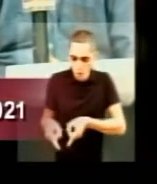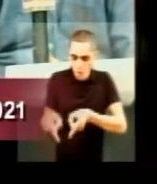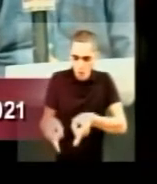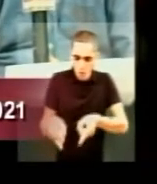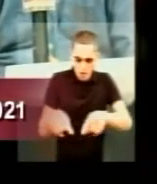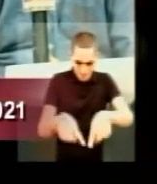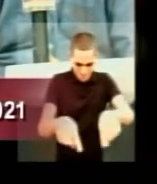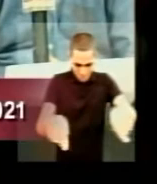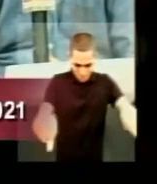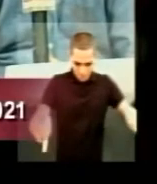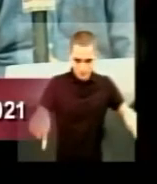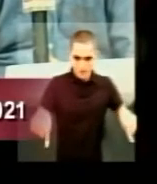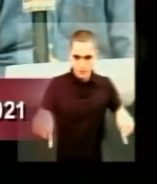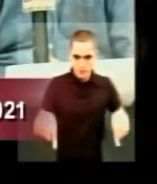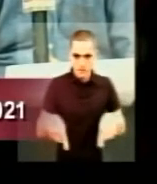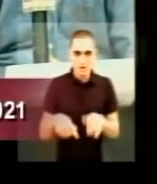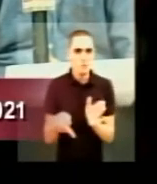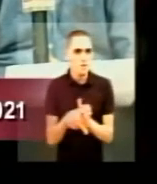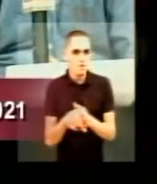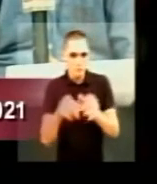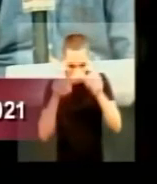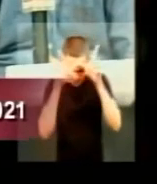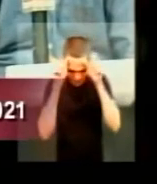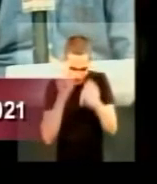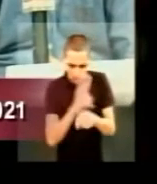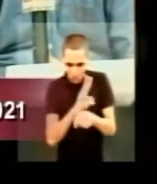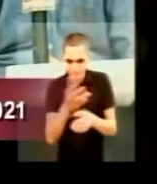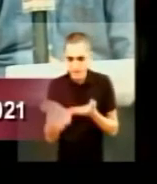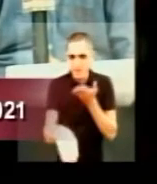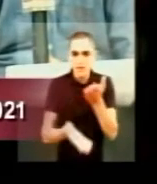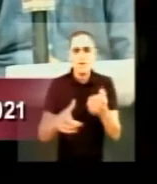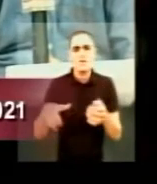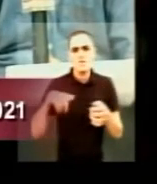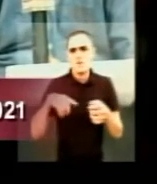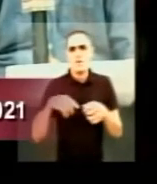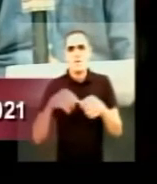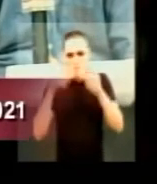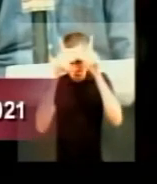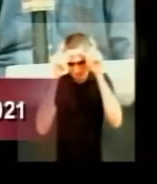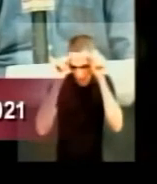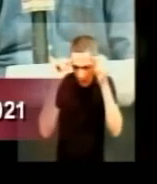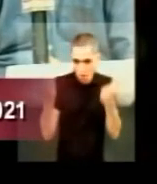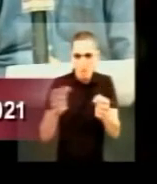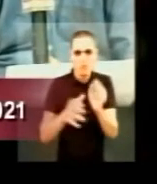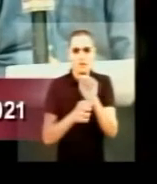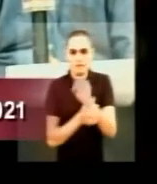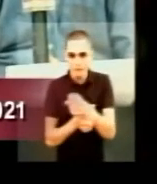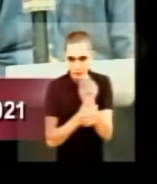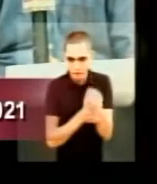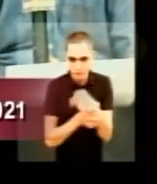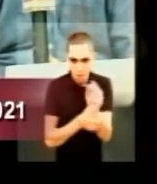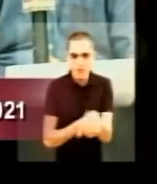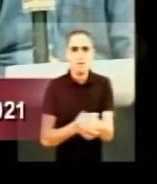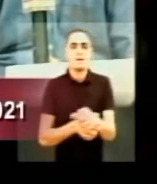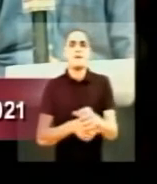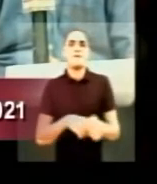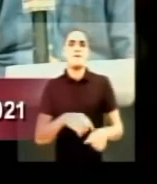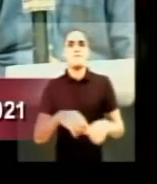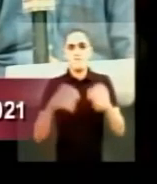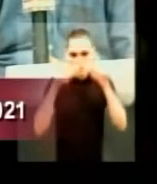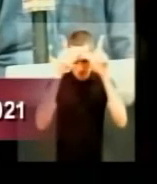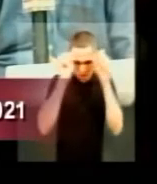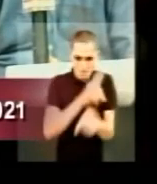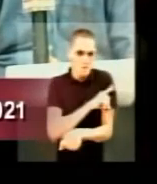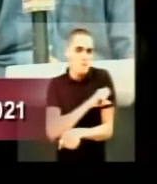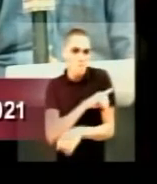então, com todos os cuidados, médicos, enfermeiros, técnicos de enfermagem, fisioterapia e todos os